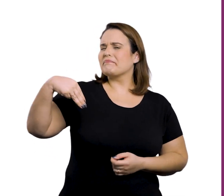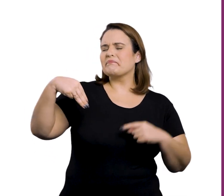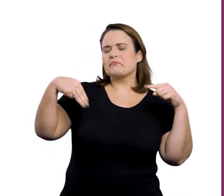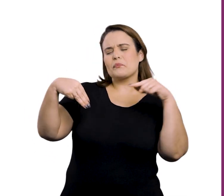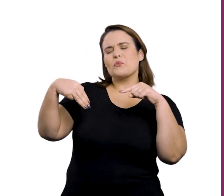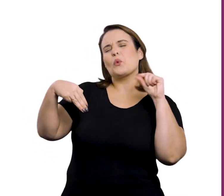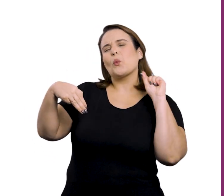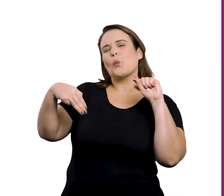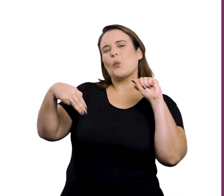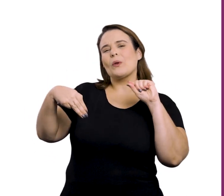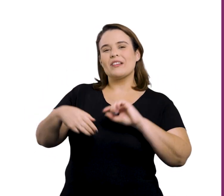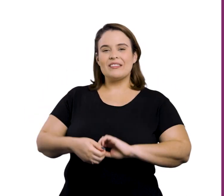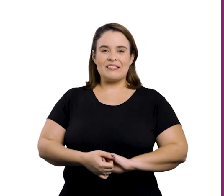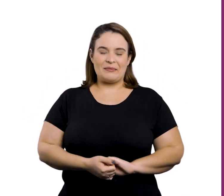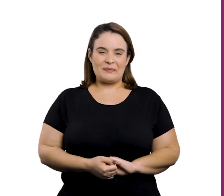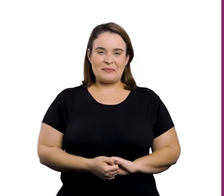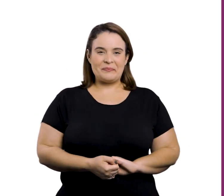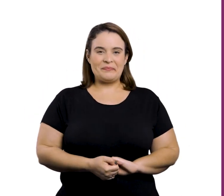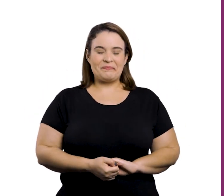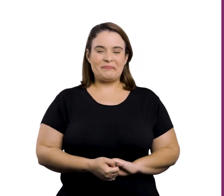O que é a SAM?